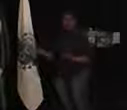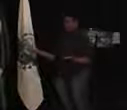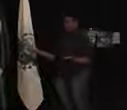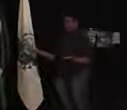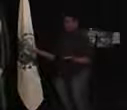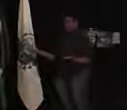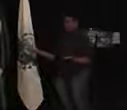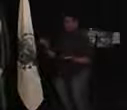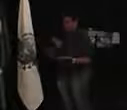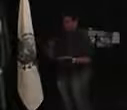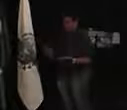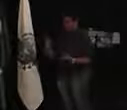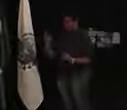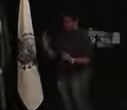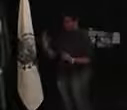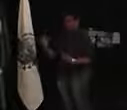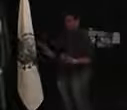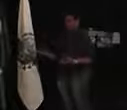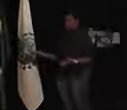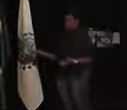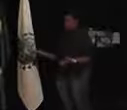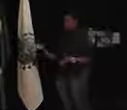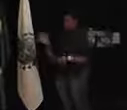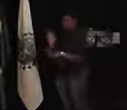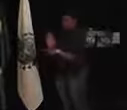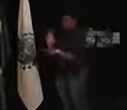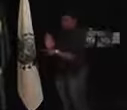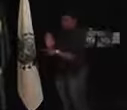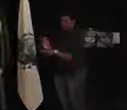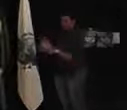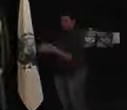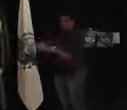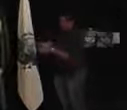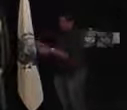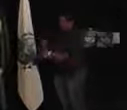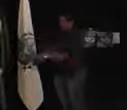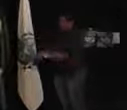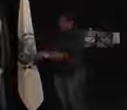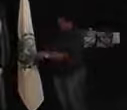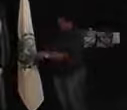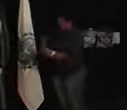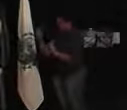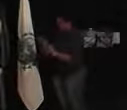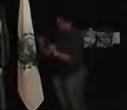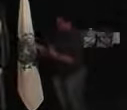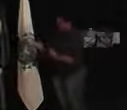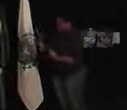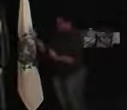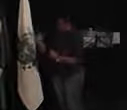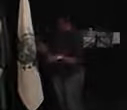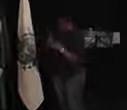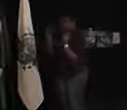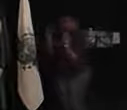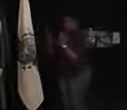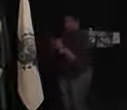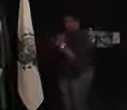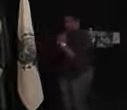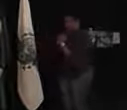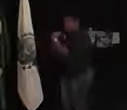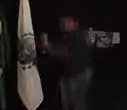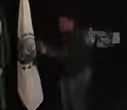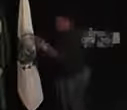é complicado. Então, os professores, eles devem buscar assim, o apoio dos pais, né? Devem trabalhar junto com a família de